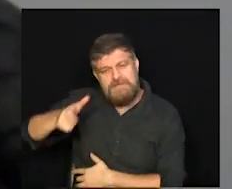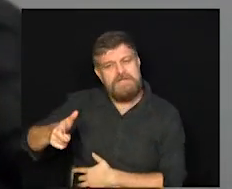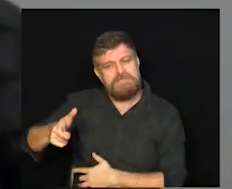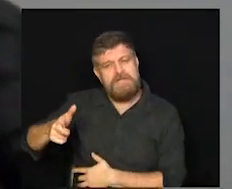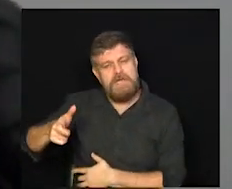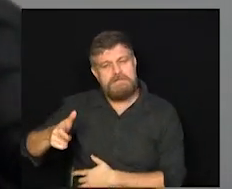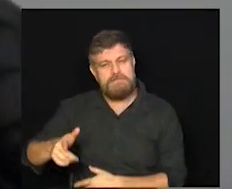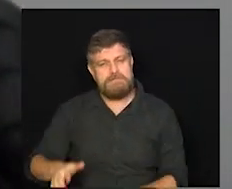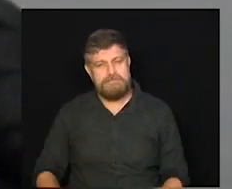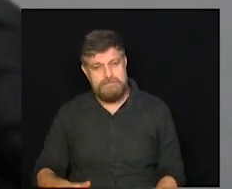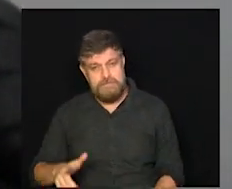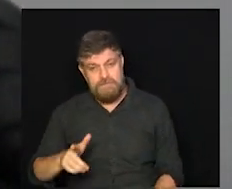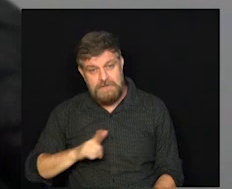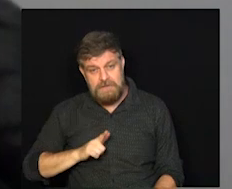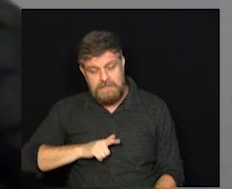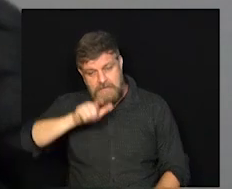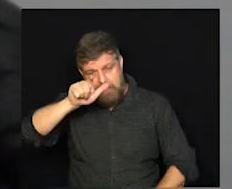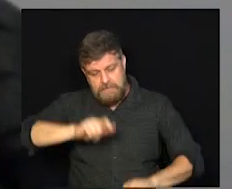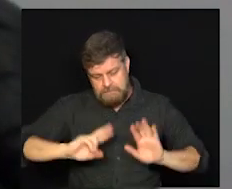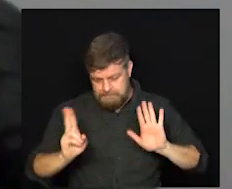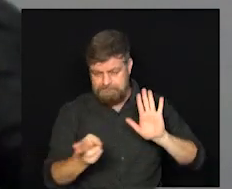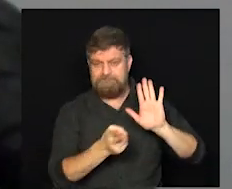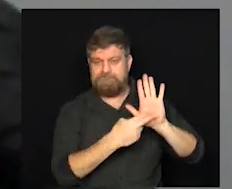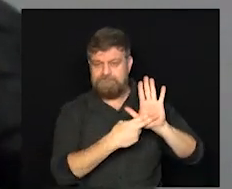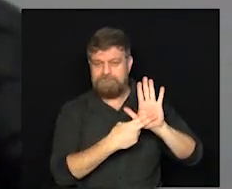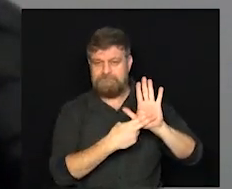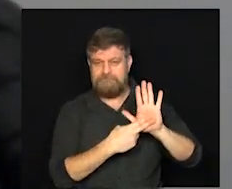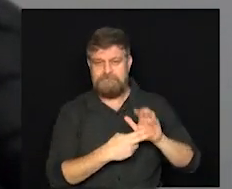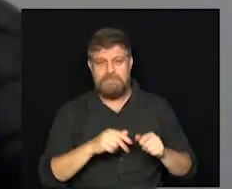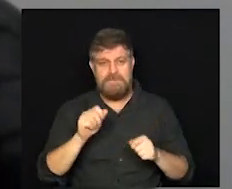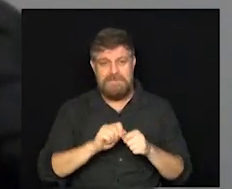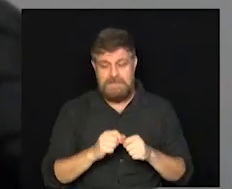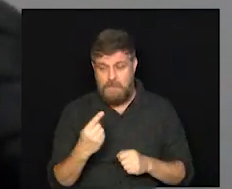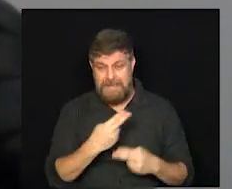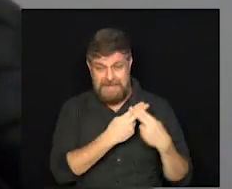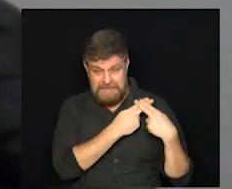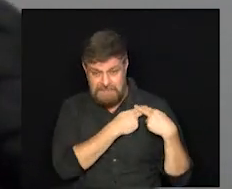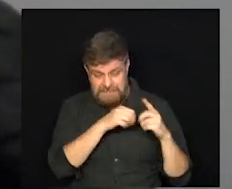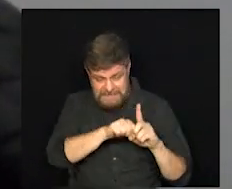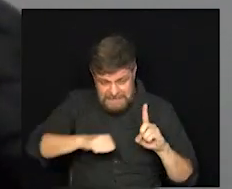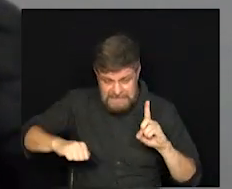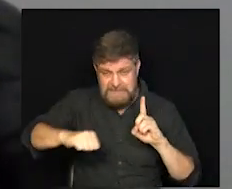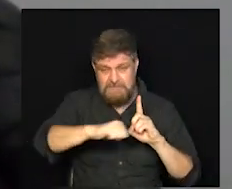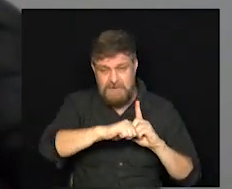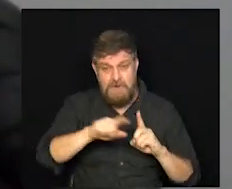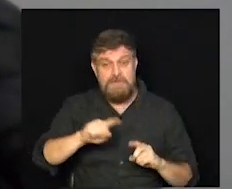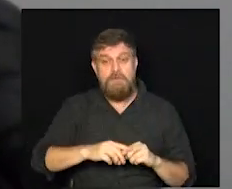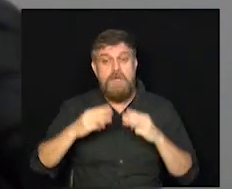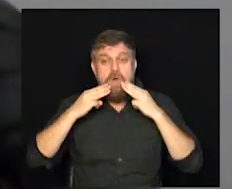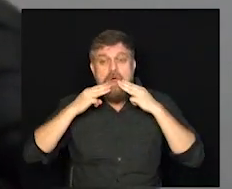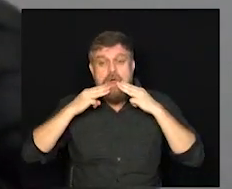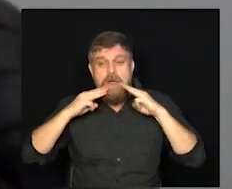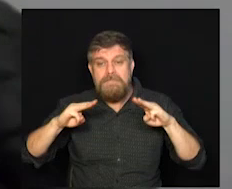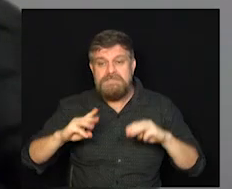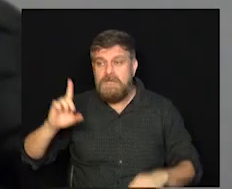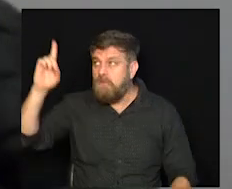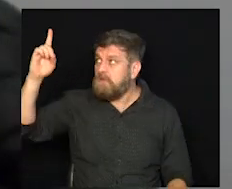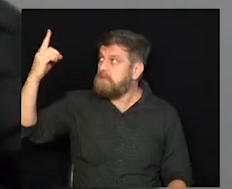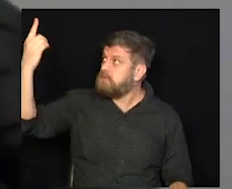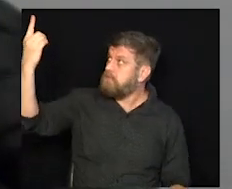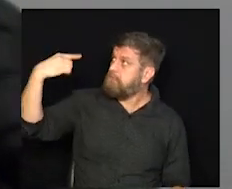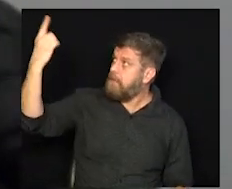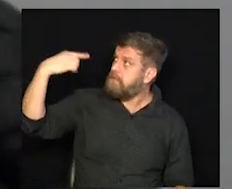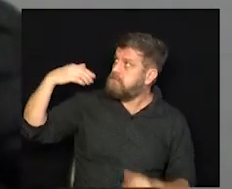muita gente com o propósito de cumprir mais do que uma responsabilidade social, mas uma missão que Deus nos ordenou,